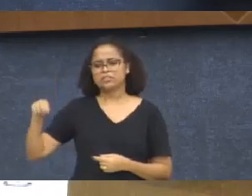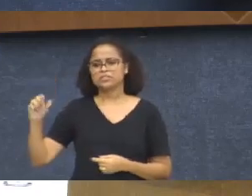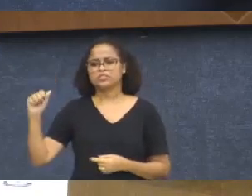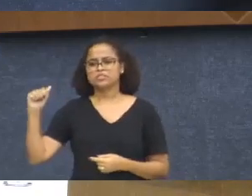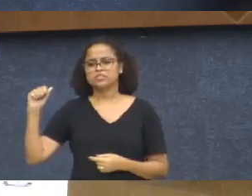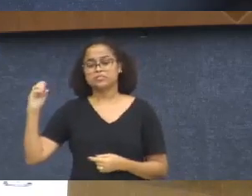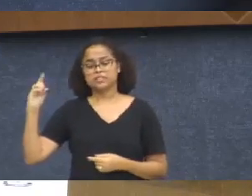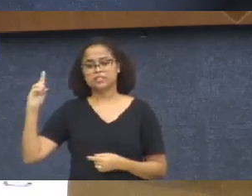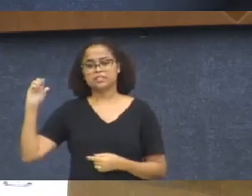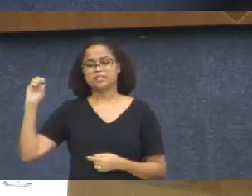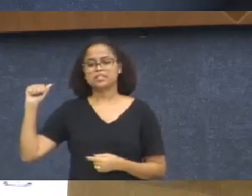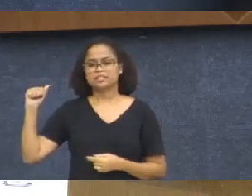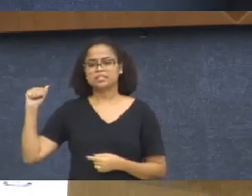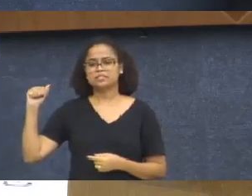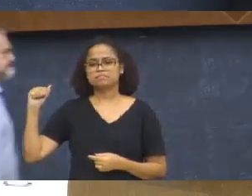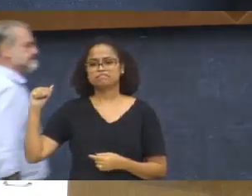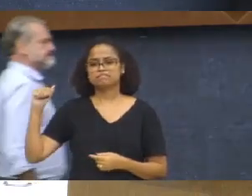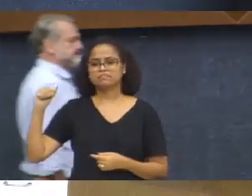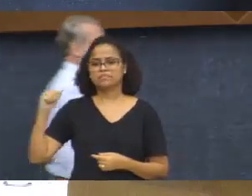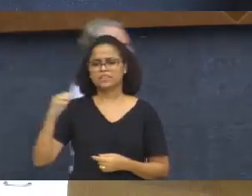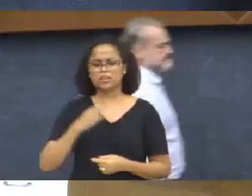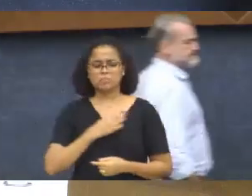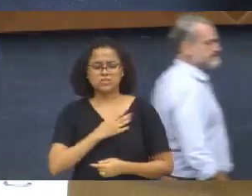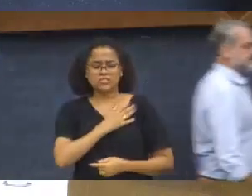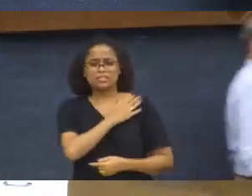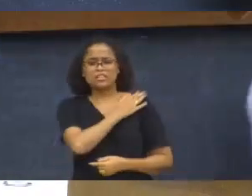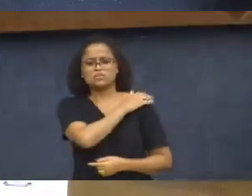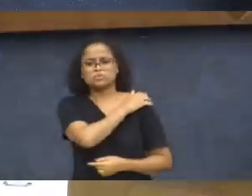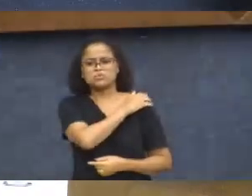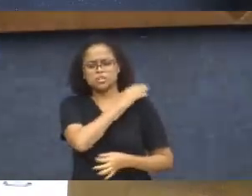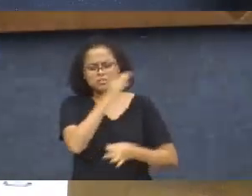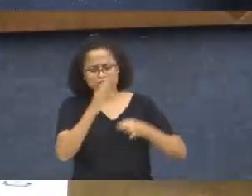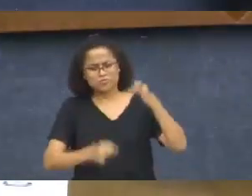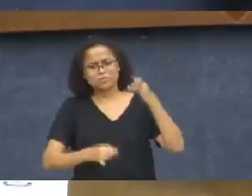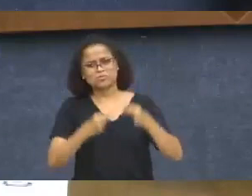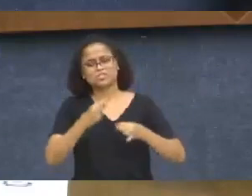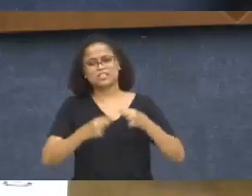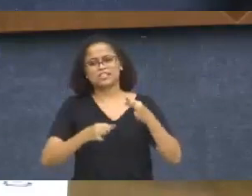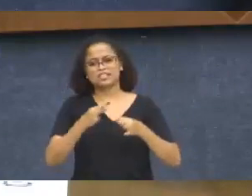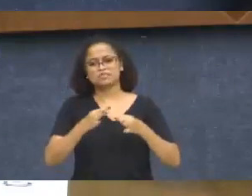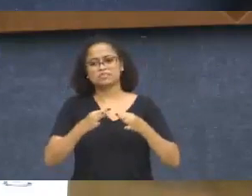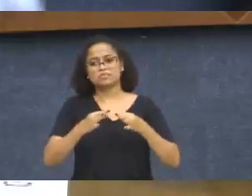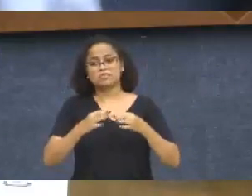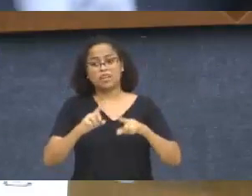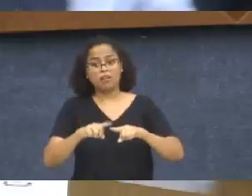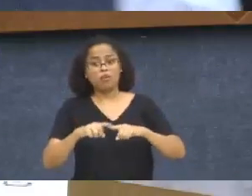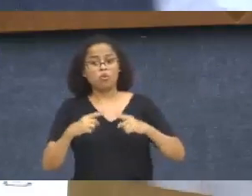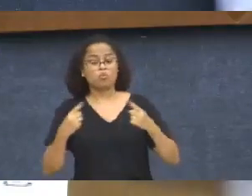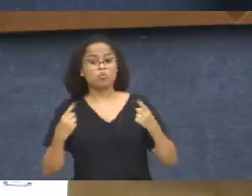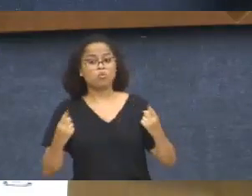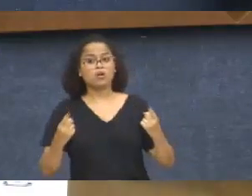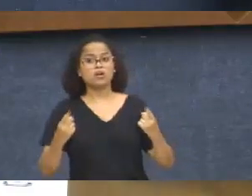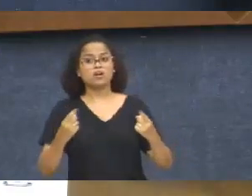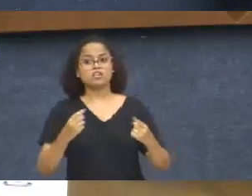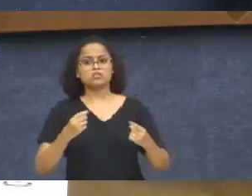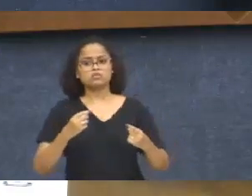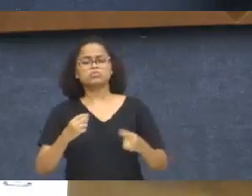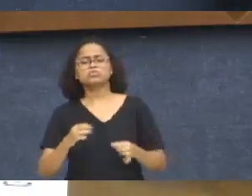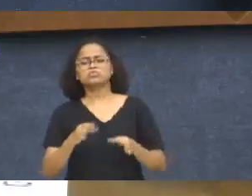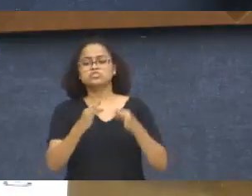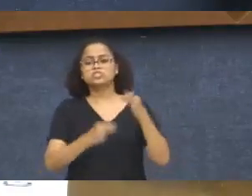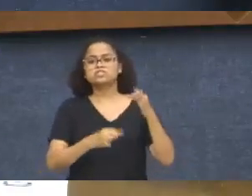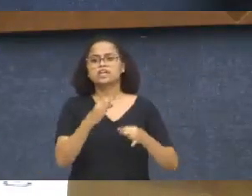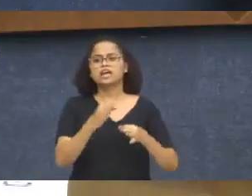judiciário. Infelizmente, é o que está acontecendo. E quando o judiciário tenta impor as suas